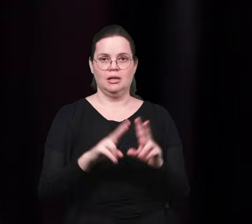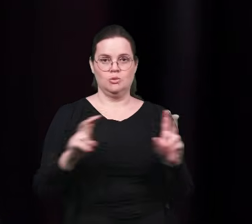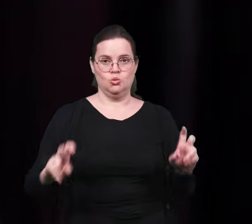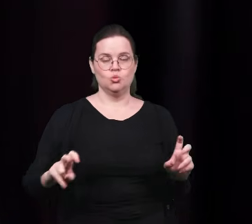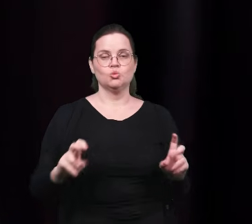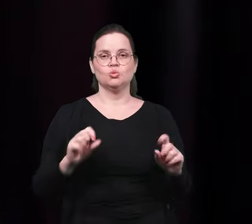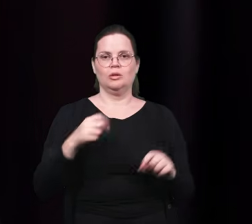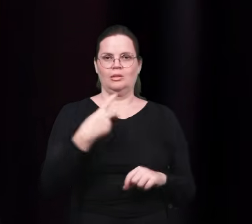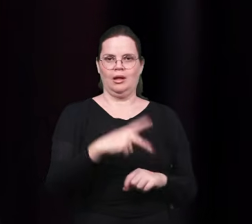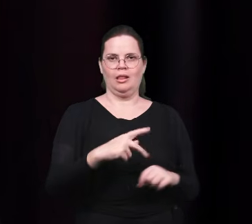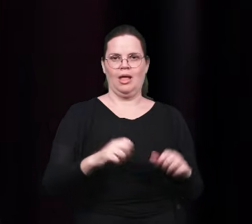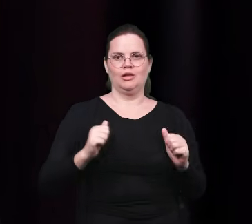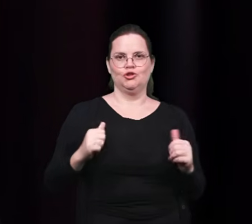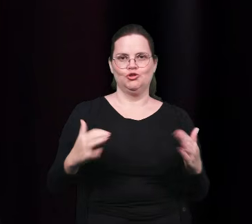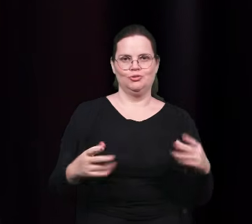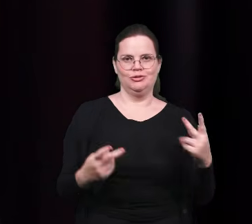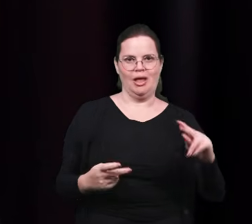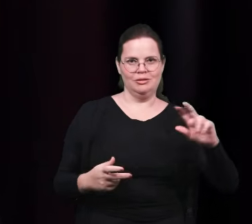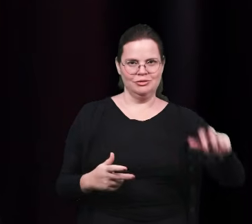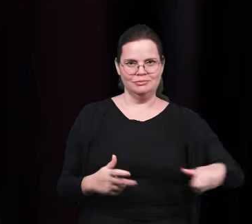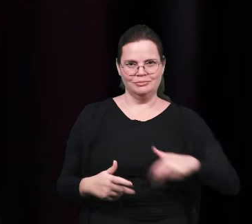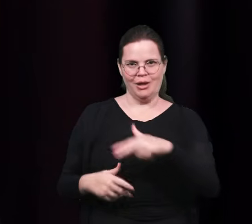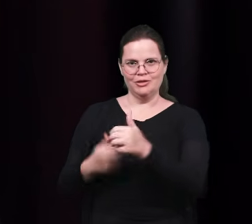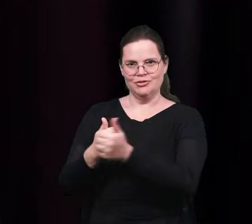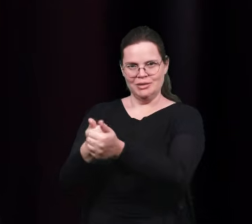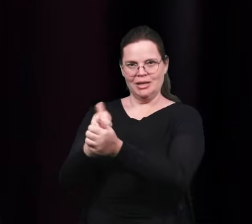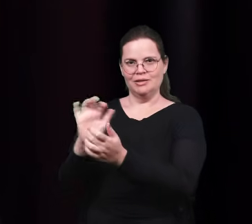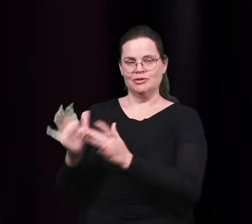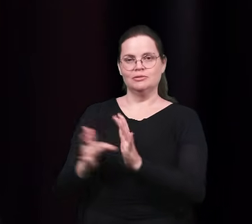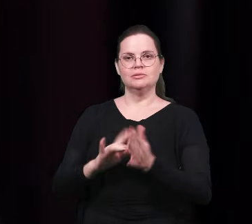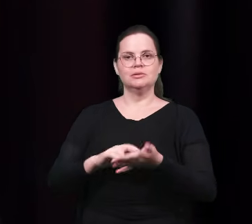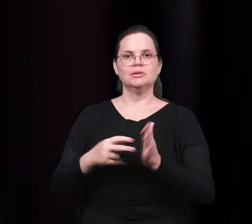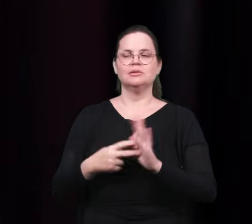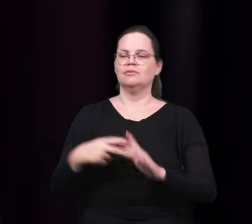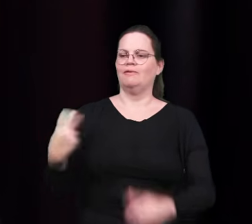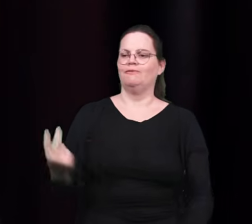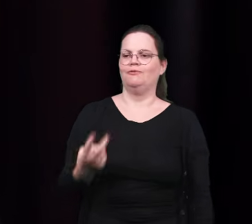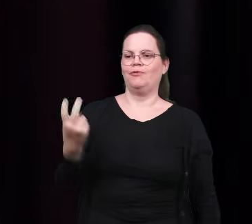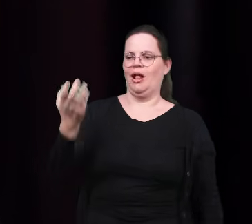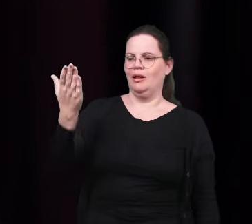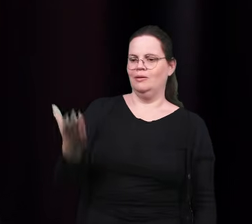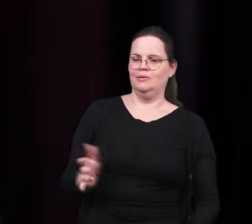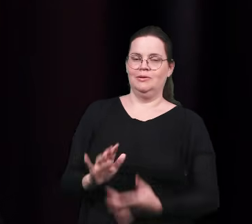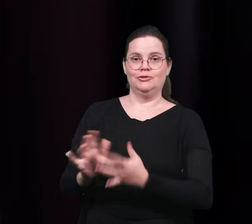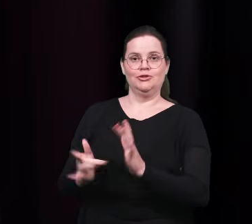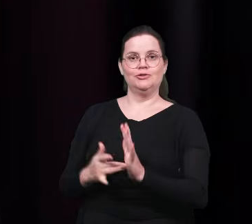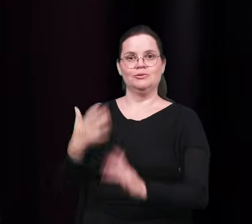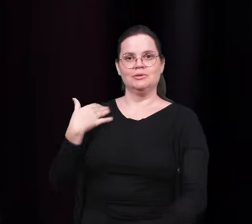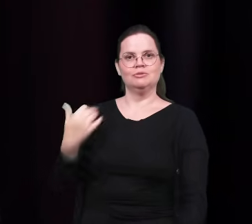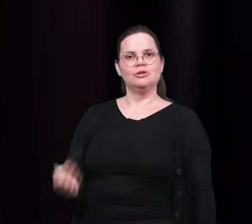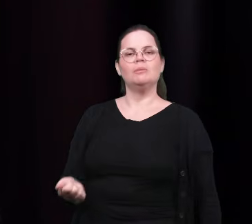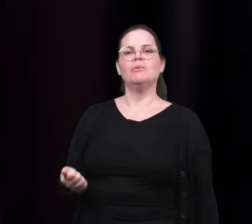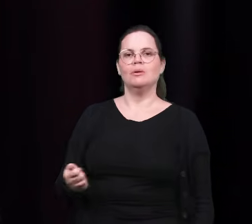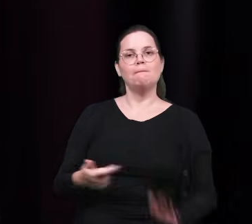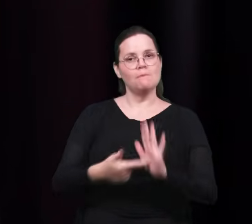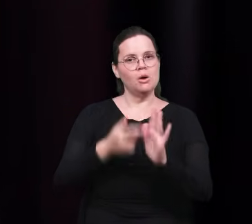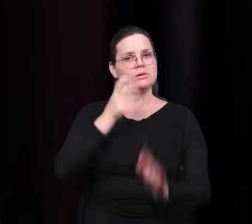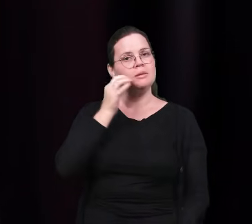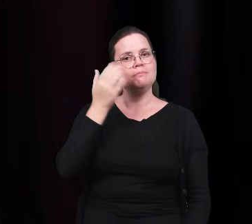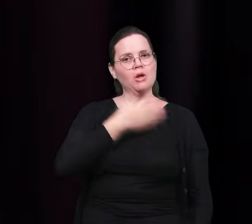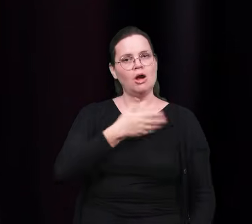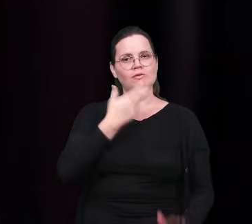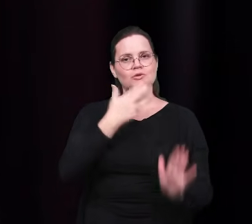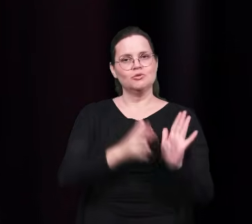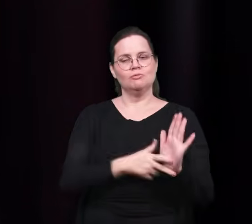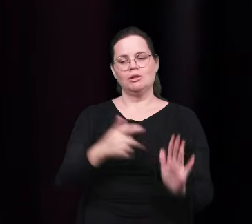dele mostrou a valorização que ele deu, o valor que ele deu ao chamado de Jesus. Por isso que a